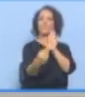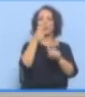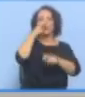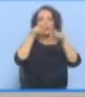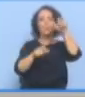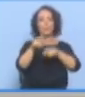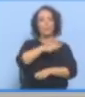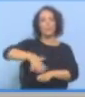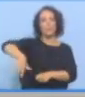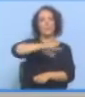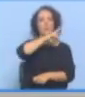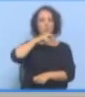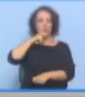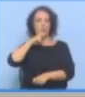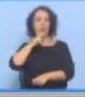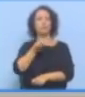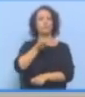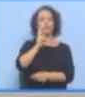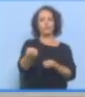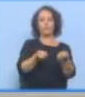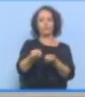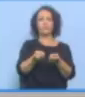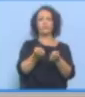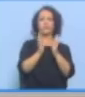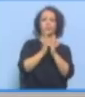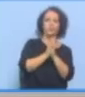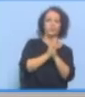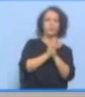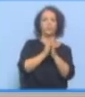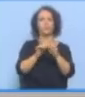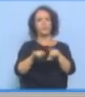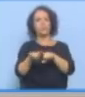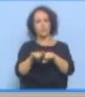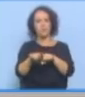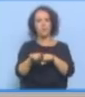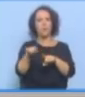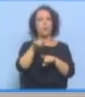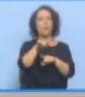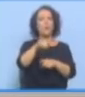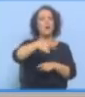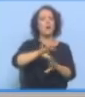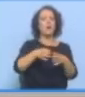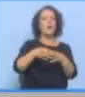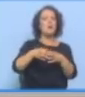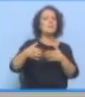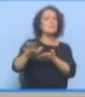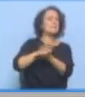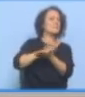seus dirigentes político-religiosos, que estavam fechados à mensagem de Jesus. Não a queriam